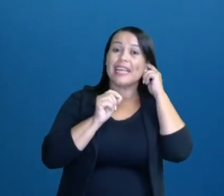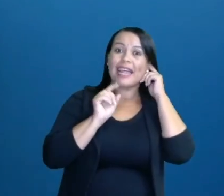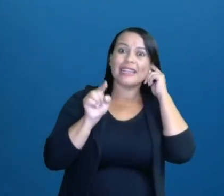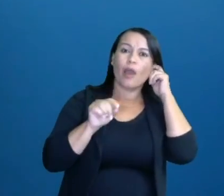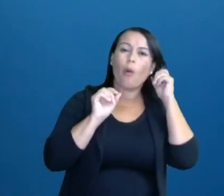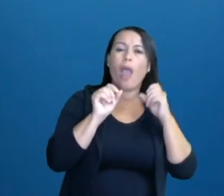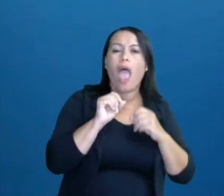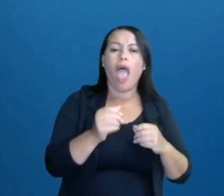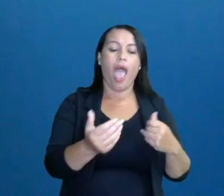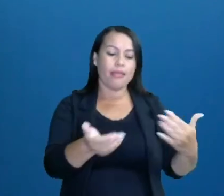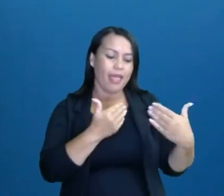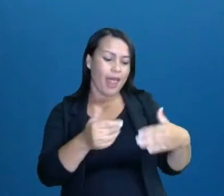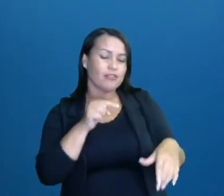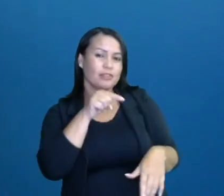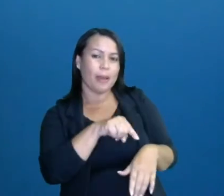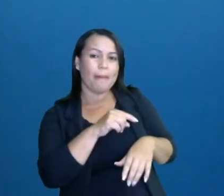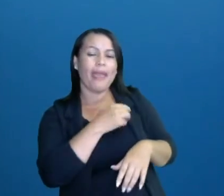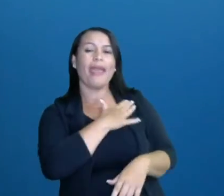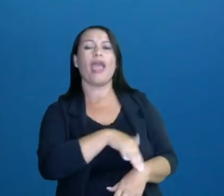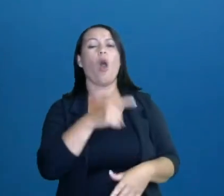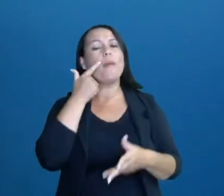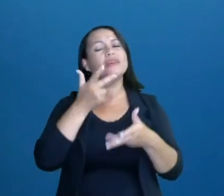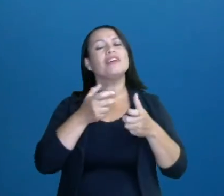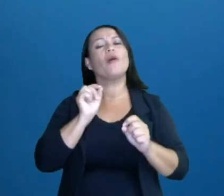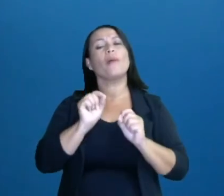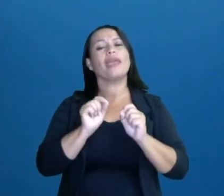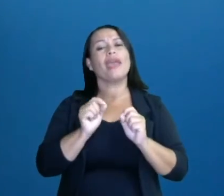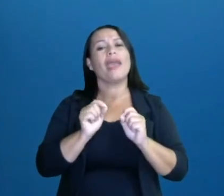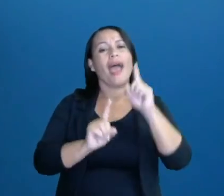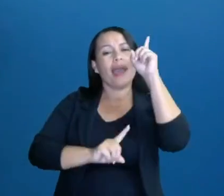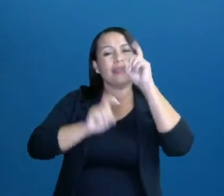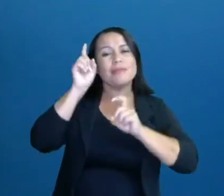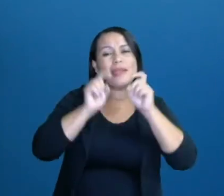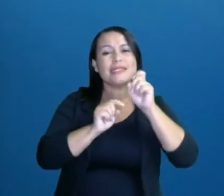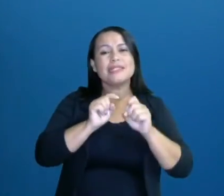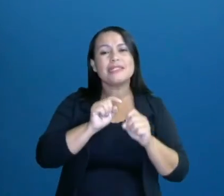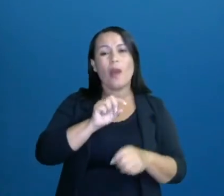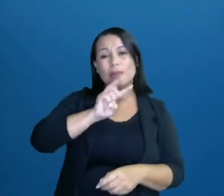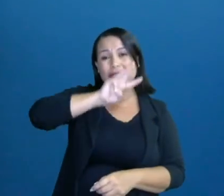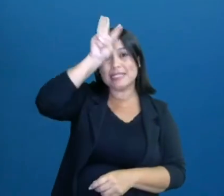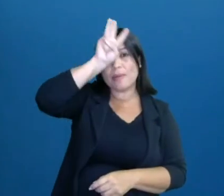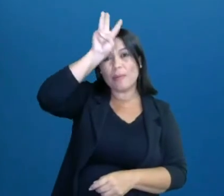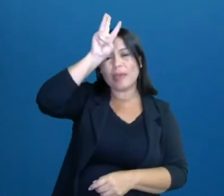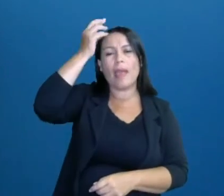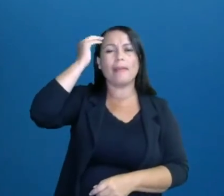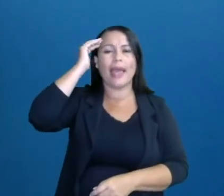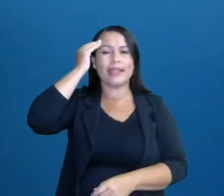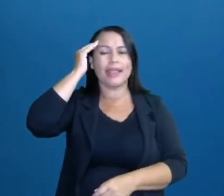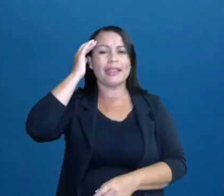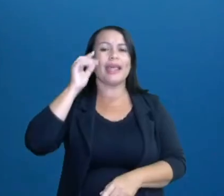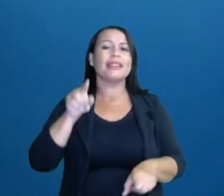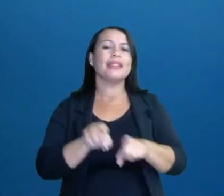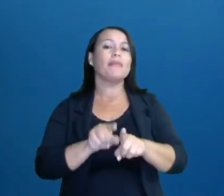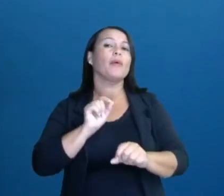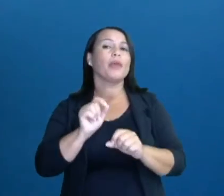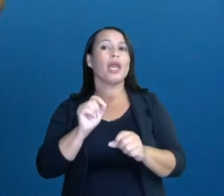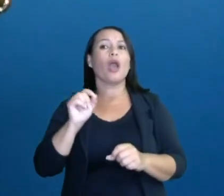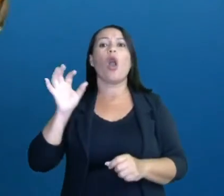que observar a expressão ali de Cebolinha para poder compreender esse texto, porque não basta ler, eu